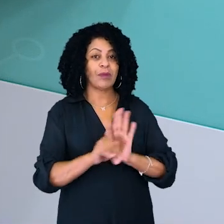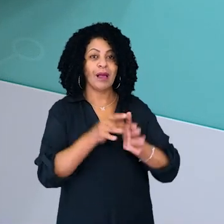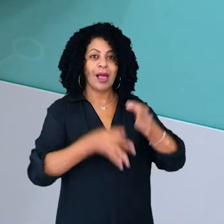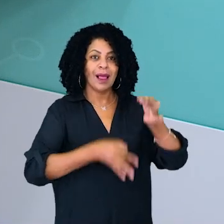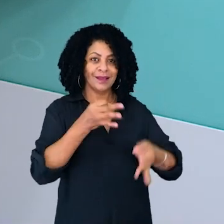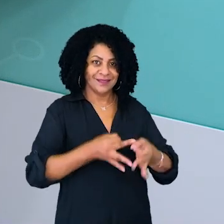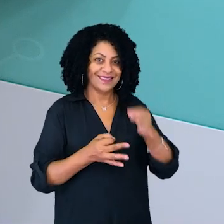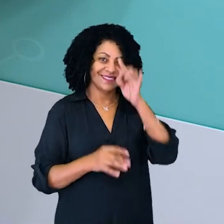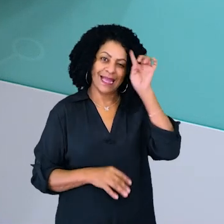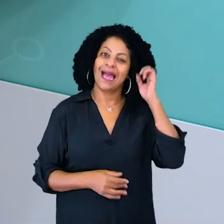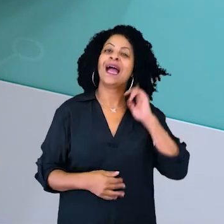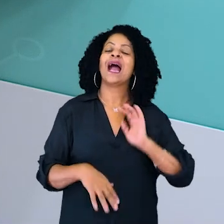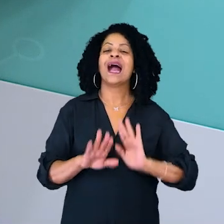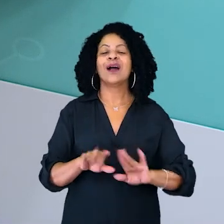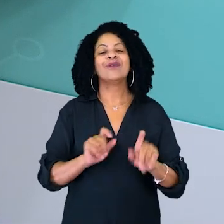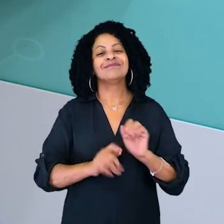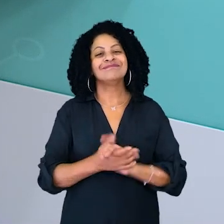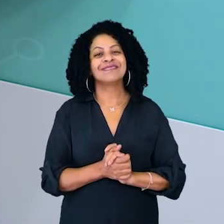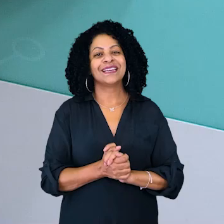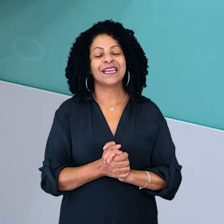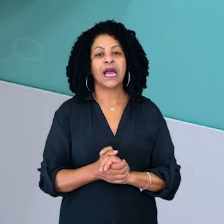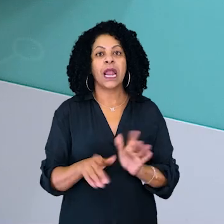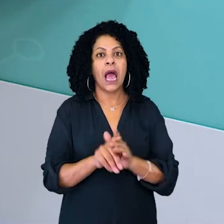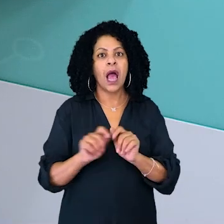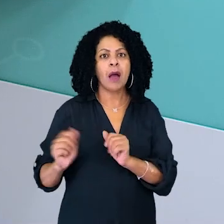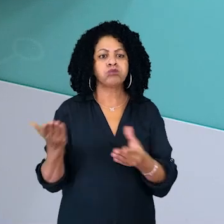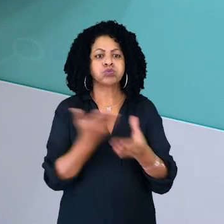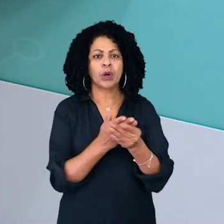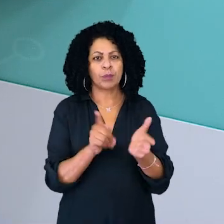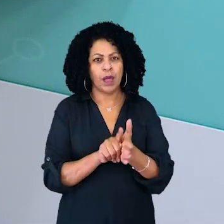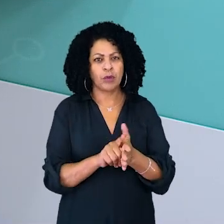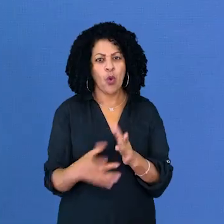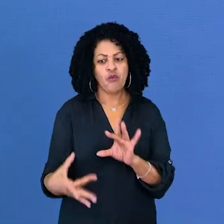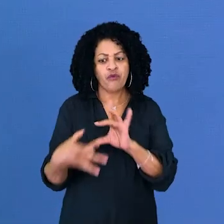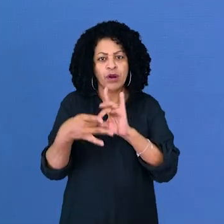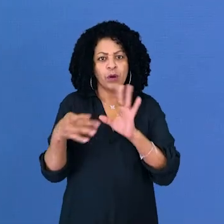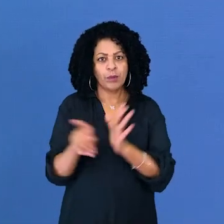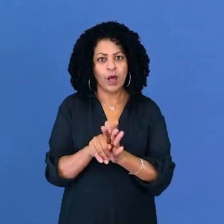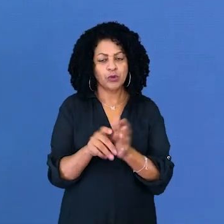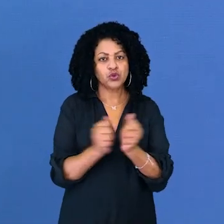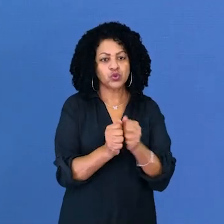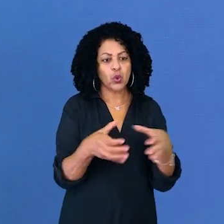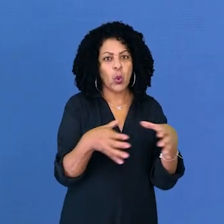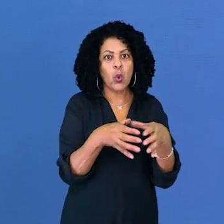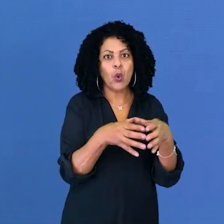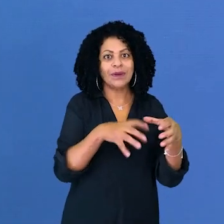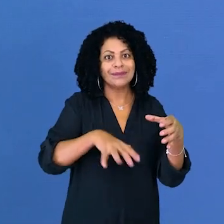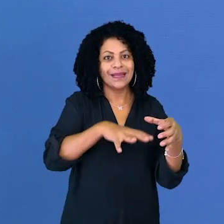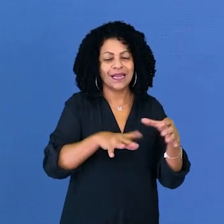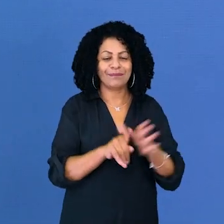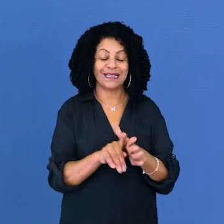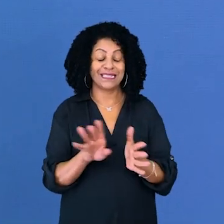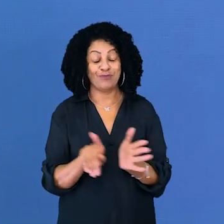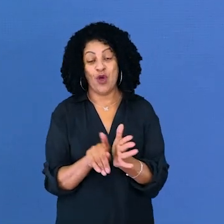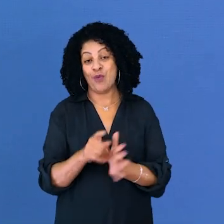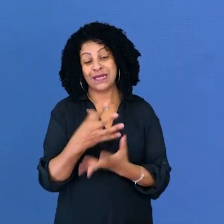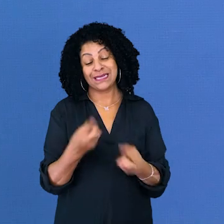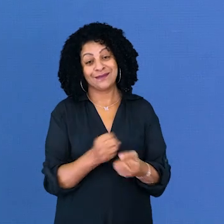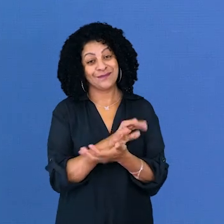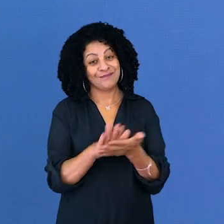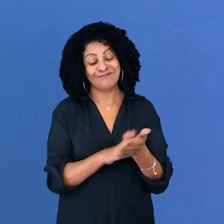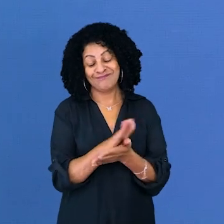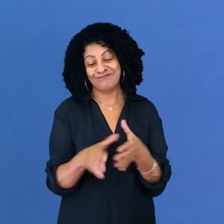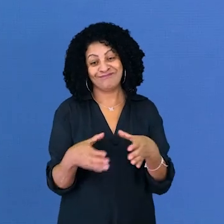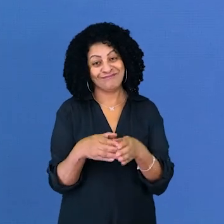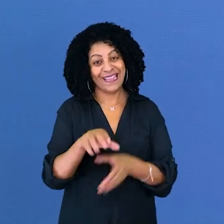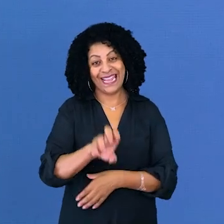de justiça. Na ação se discutia o vínculo de emprego dele com o clube. Mas o recurso foi rejeitado pela 5ª turma. A